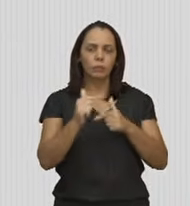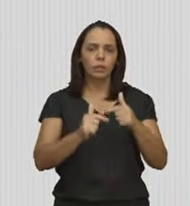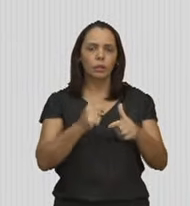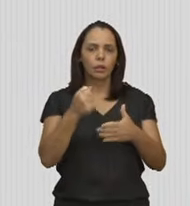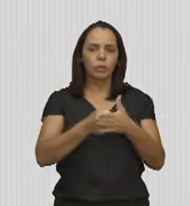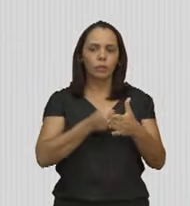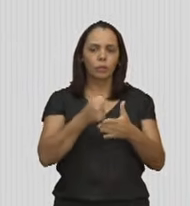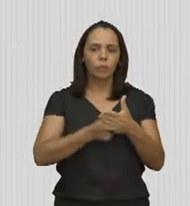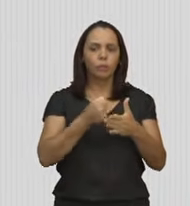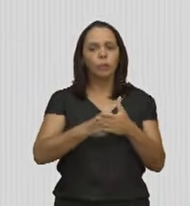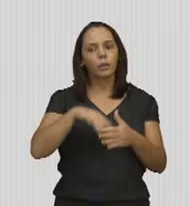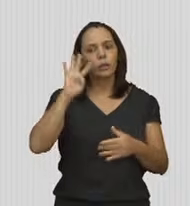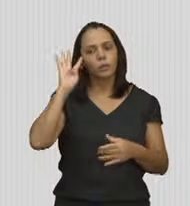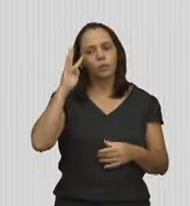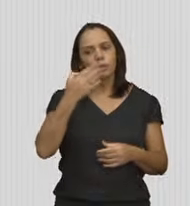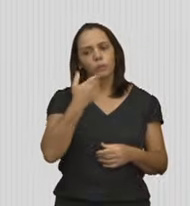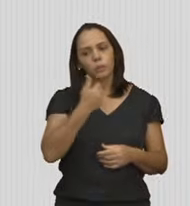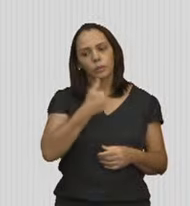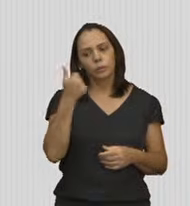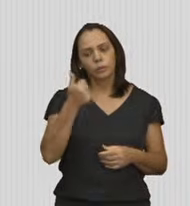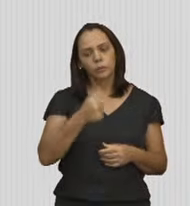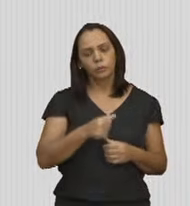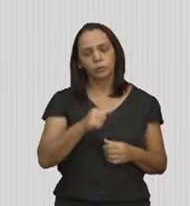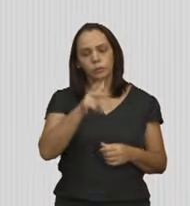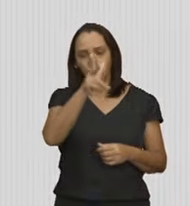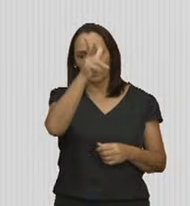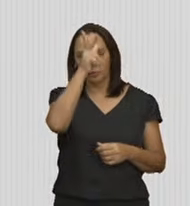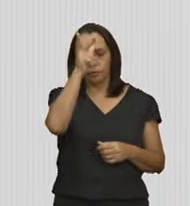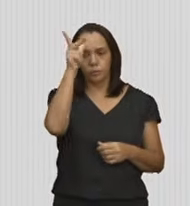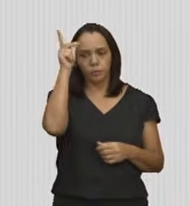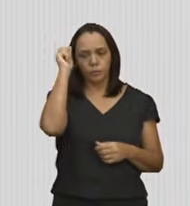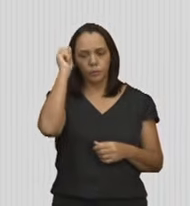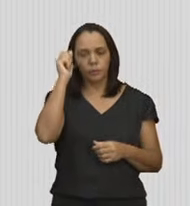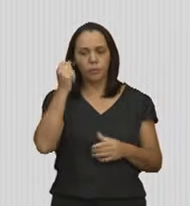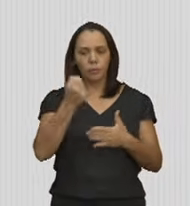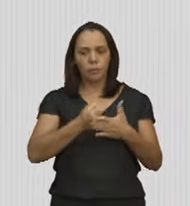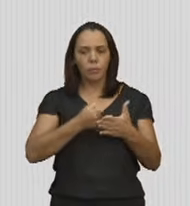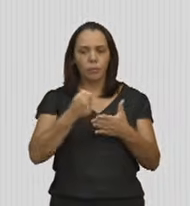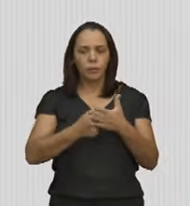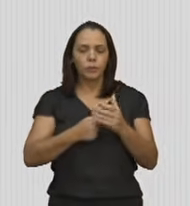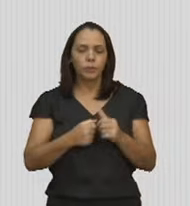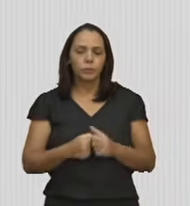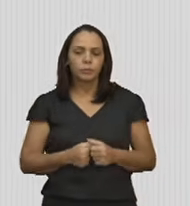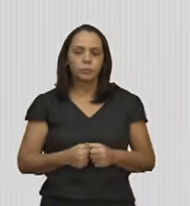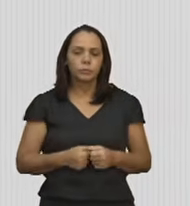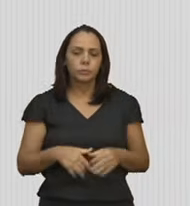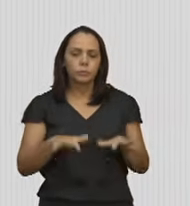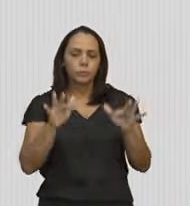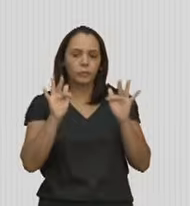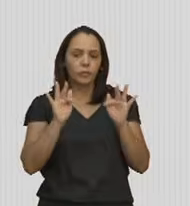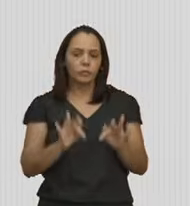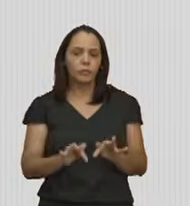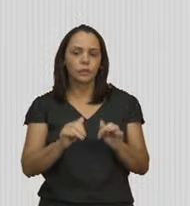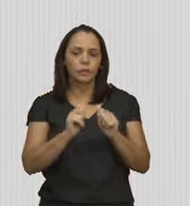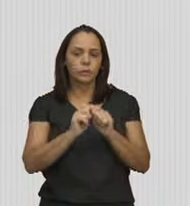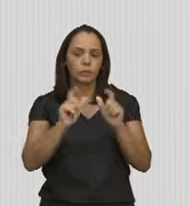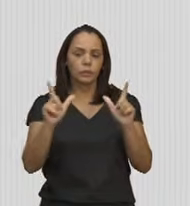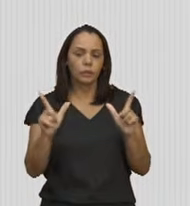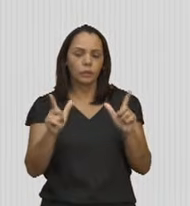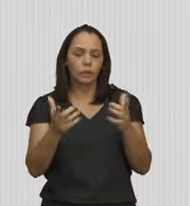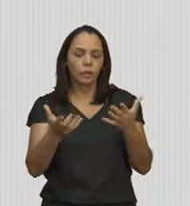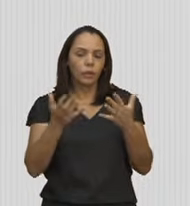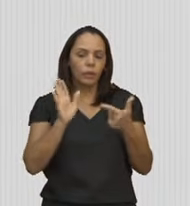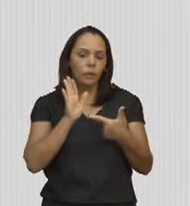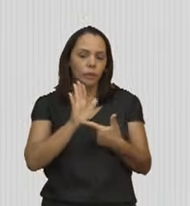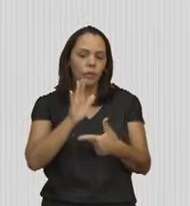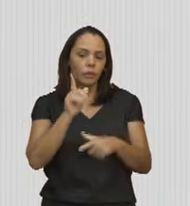cobrar soluções cada vez melhores da prefeitura. E aí, para finalizar os slides, eu queria